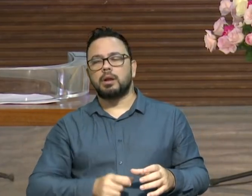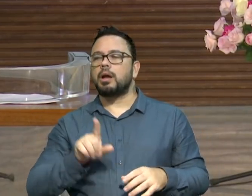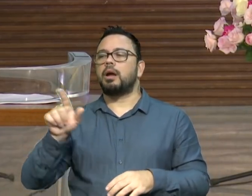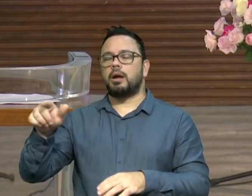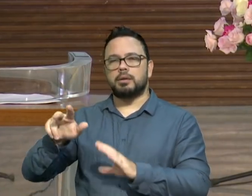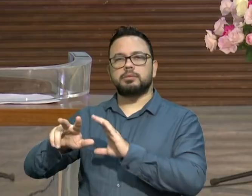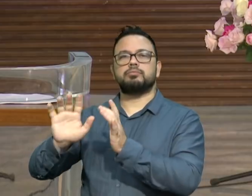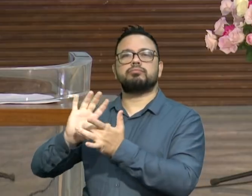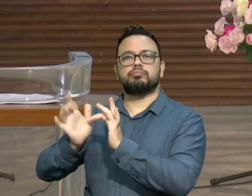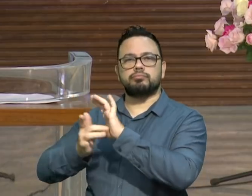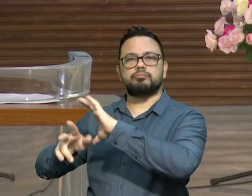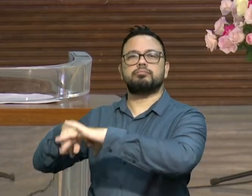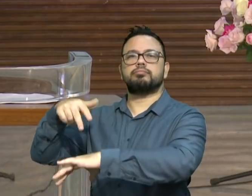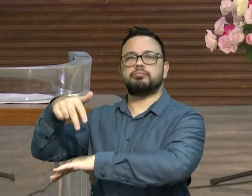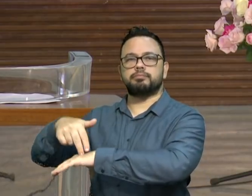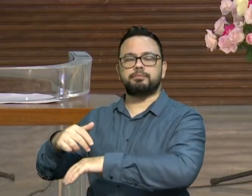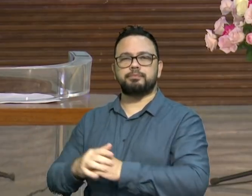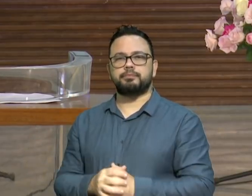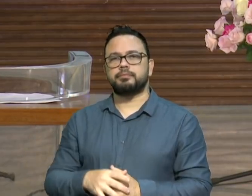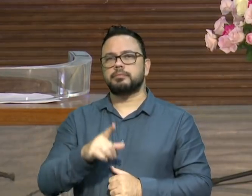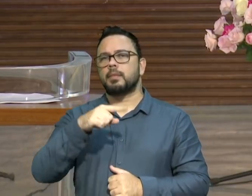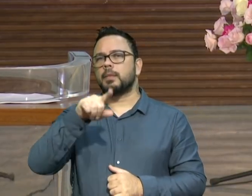aqui tem um pouquinho de paciência agora